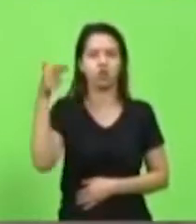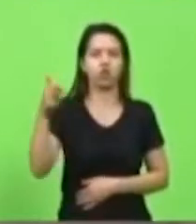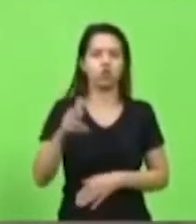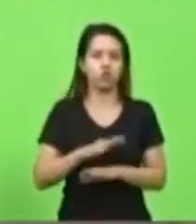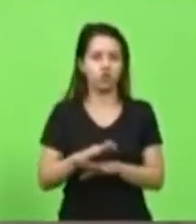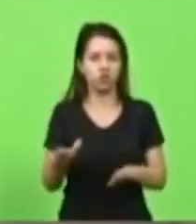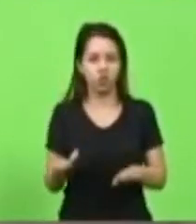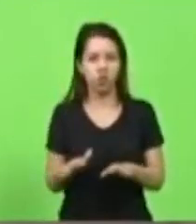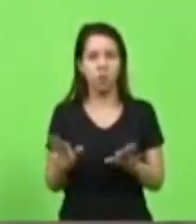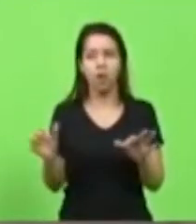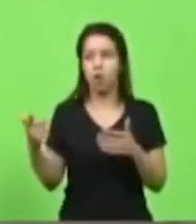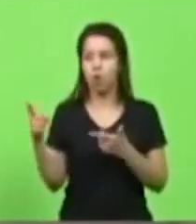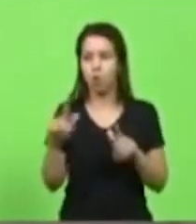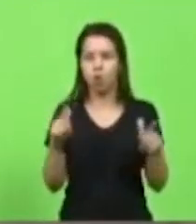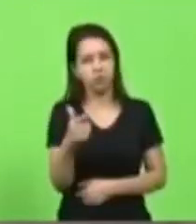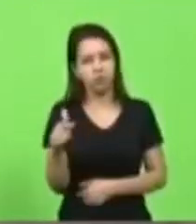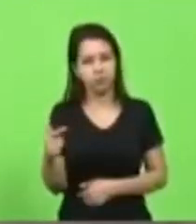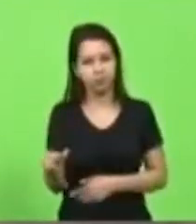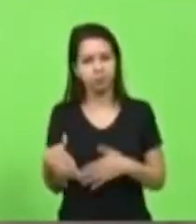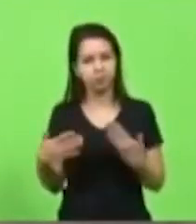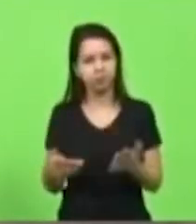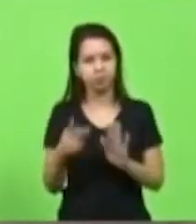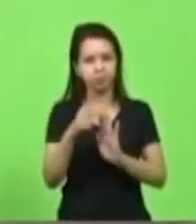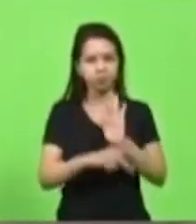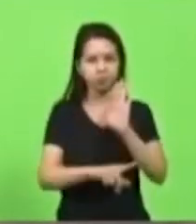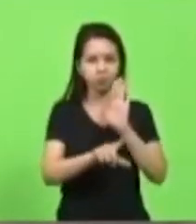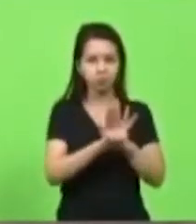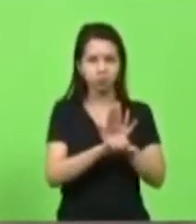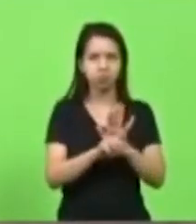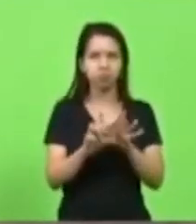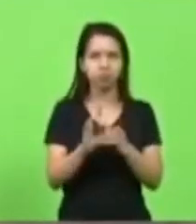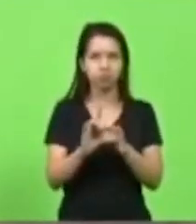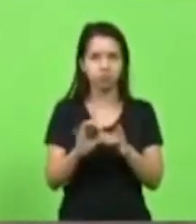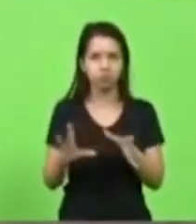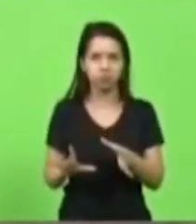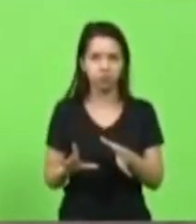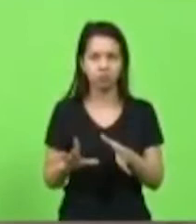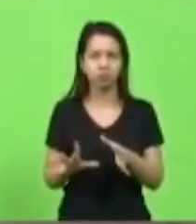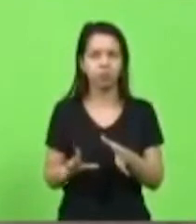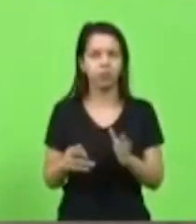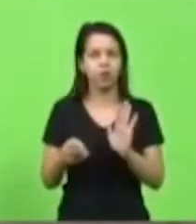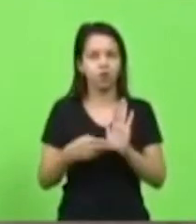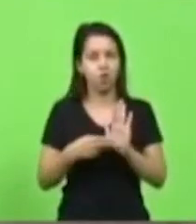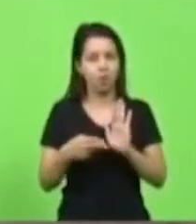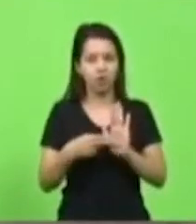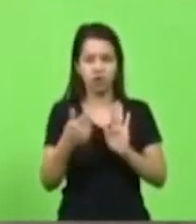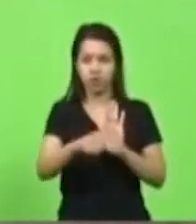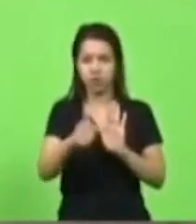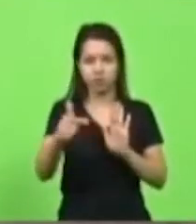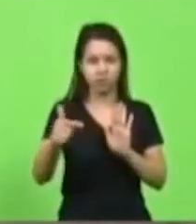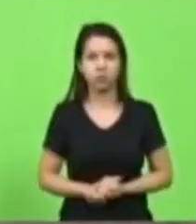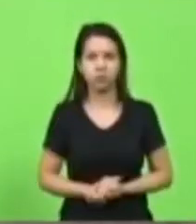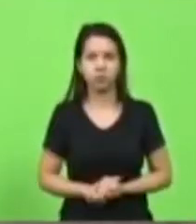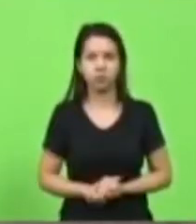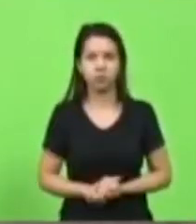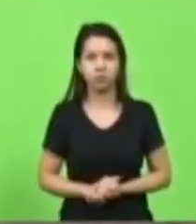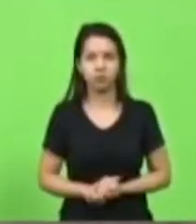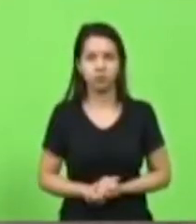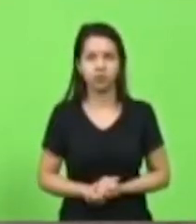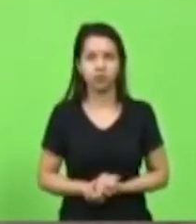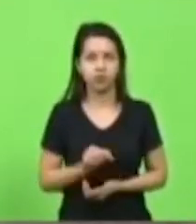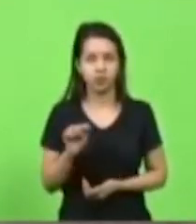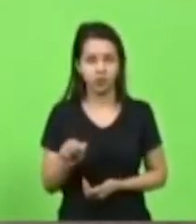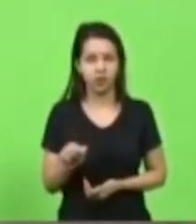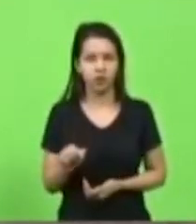para se defender. Então esse projeto de lei, ele é autorizativo de algo que não tem uma normativa, mas que também lhe dá,